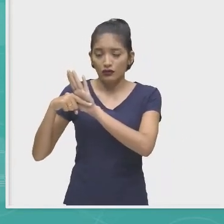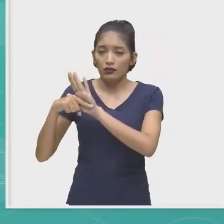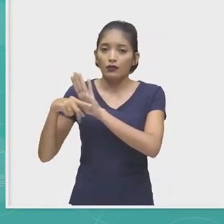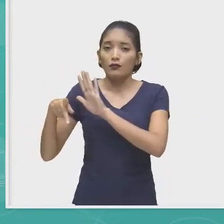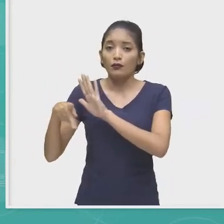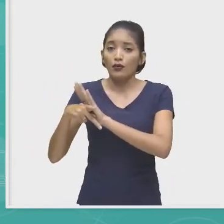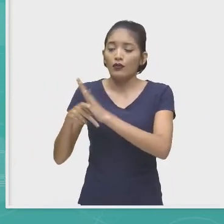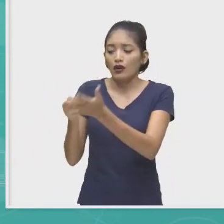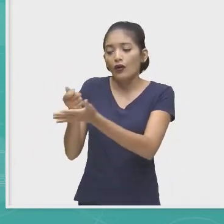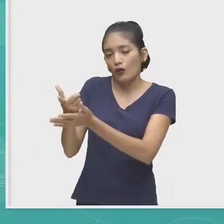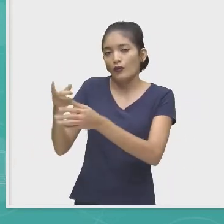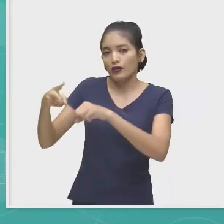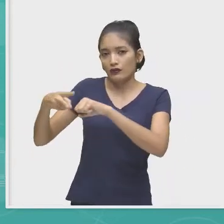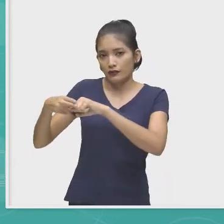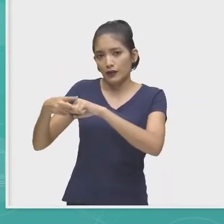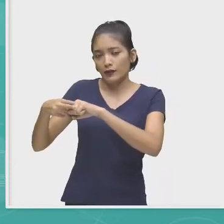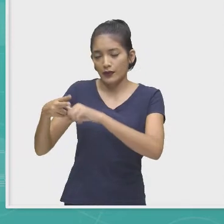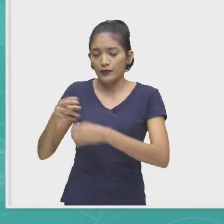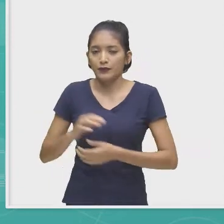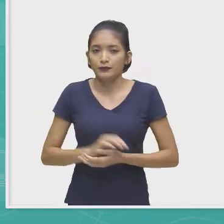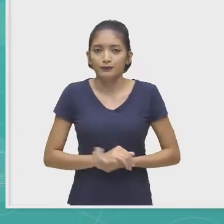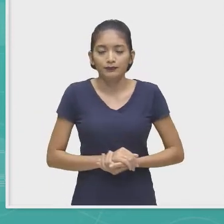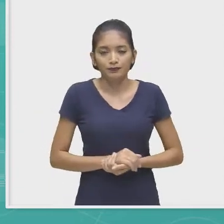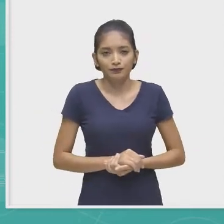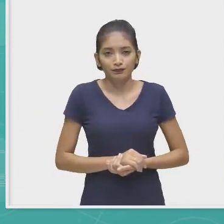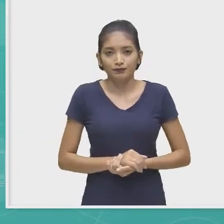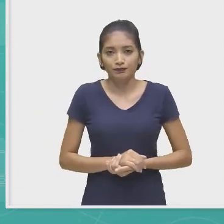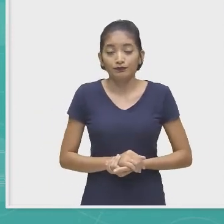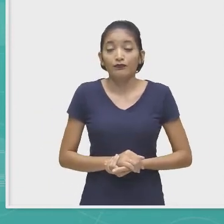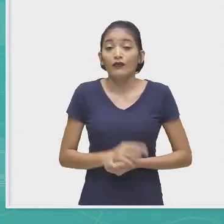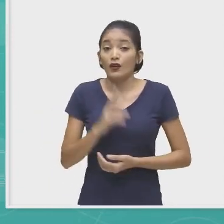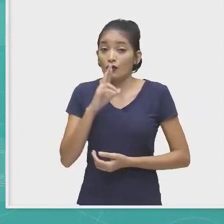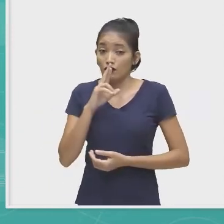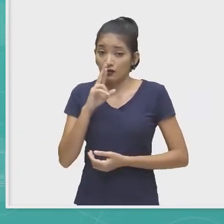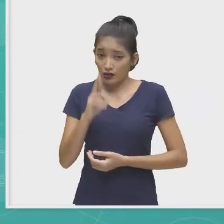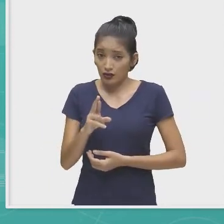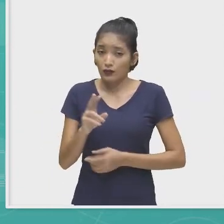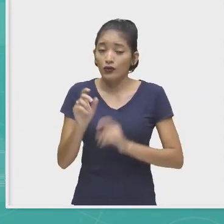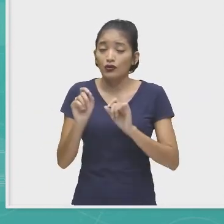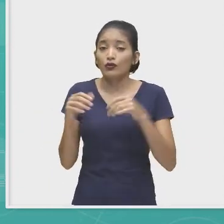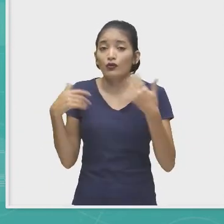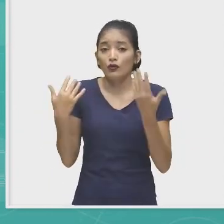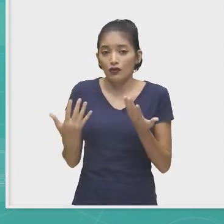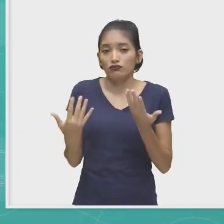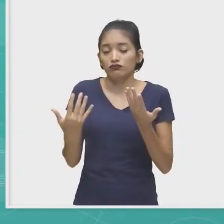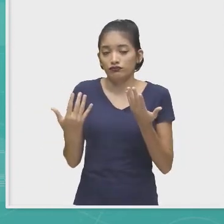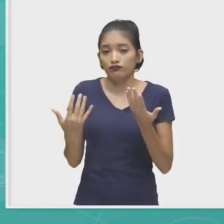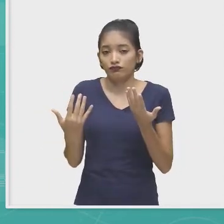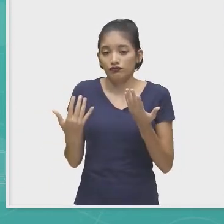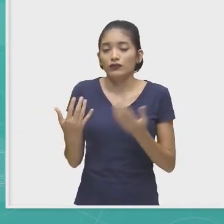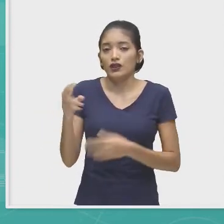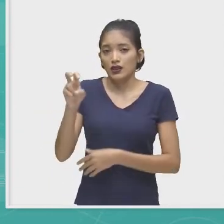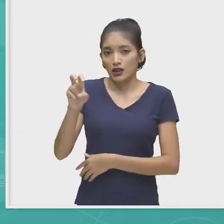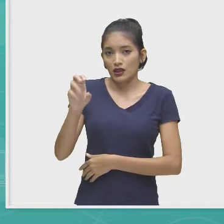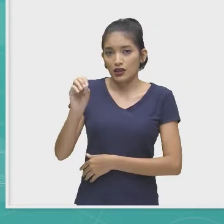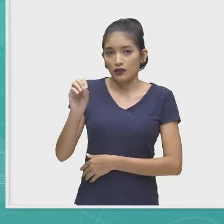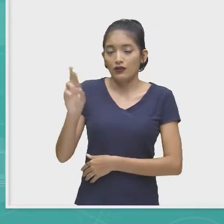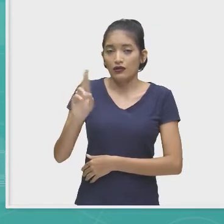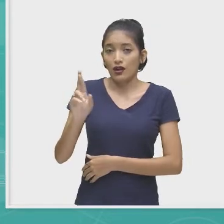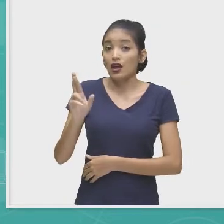polpa. E o resultado da operação lá era o quanto